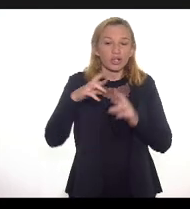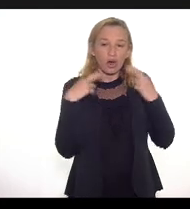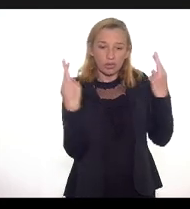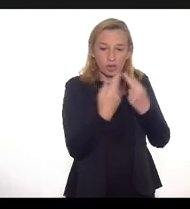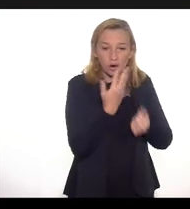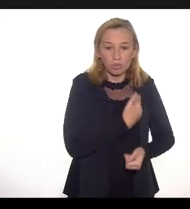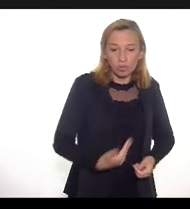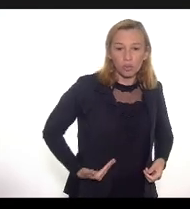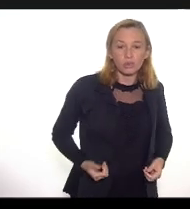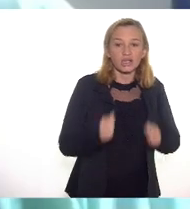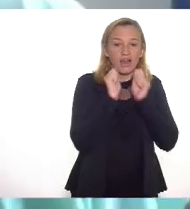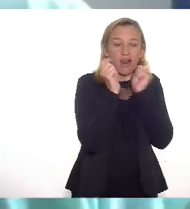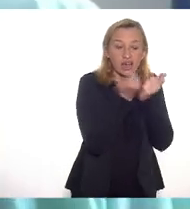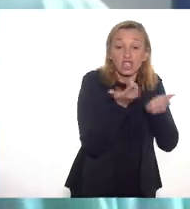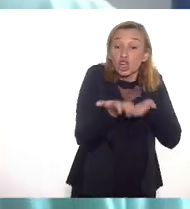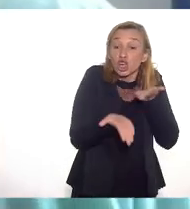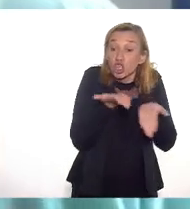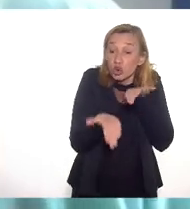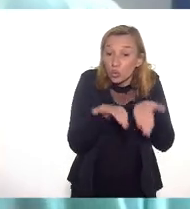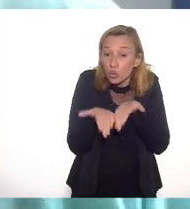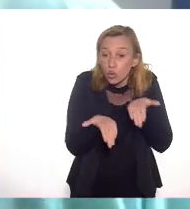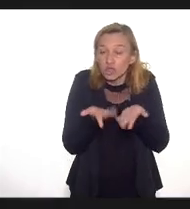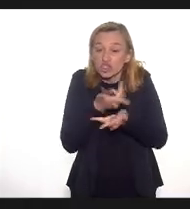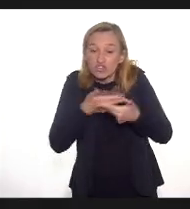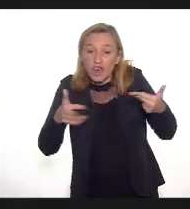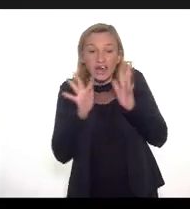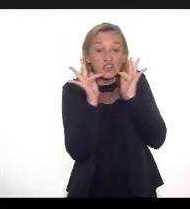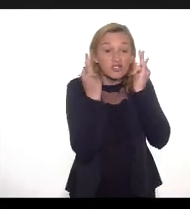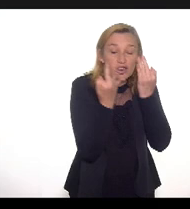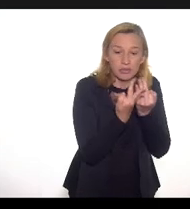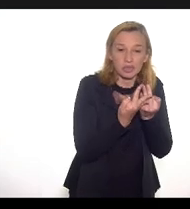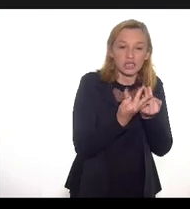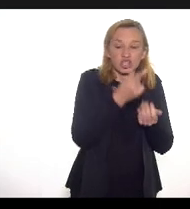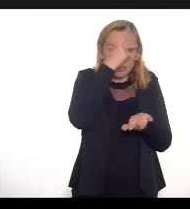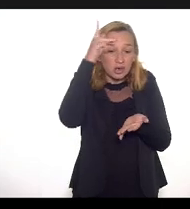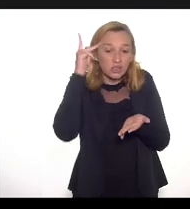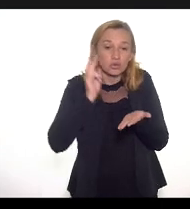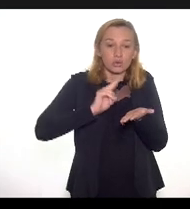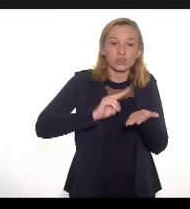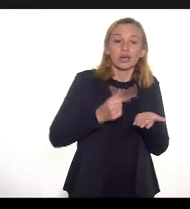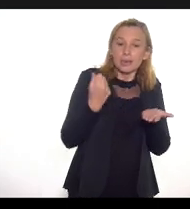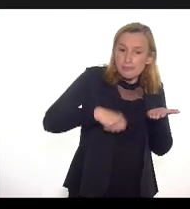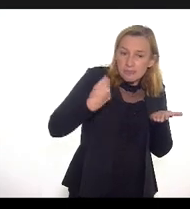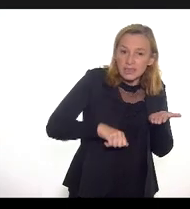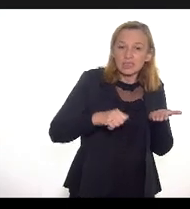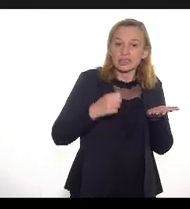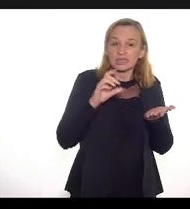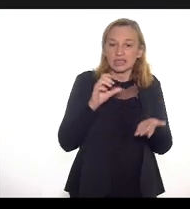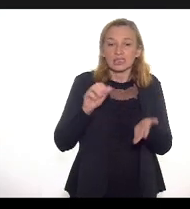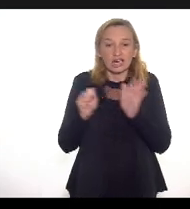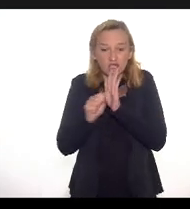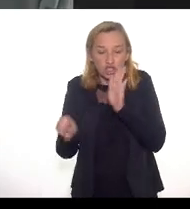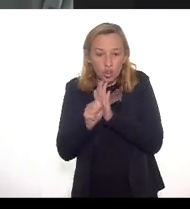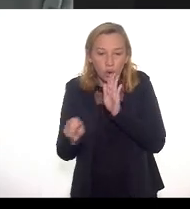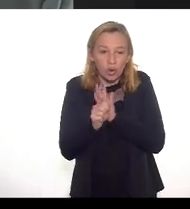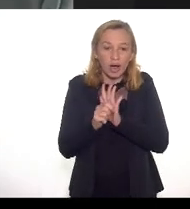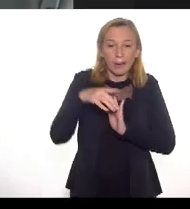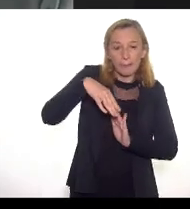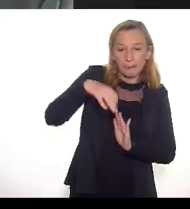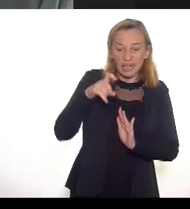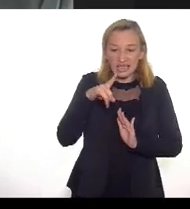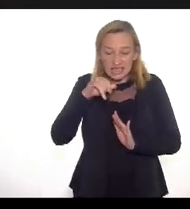LERJ, que cuida de centenas de famílias com pessoas que precisam da cannabis medicinal.